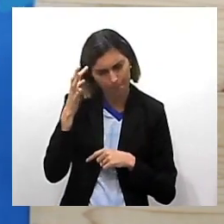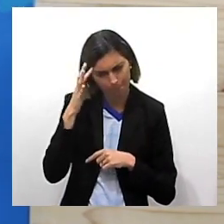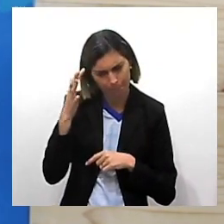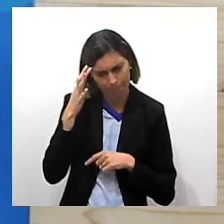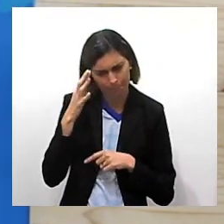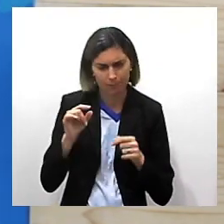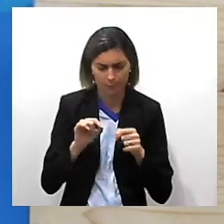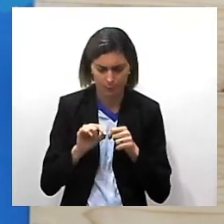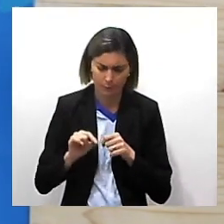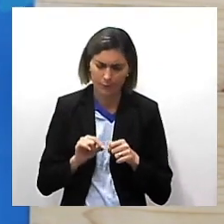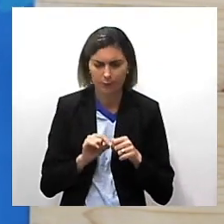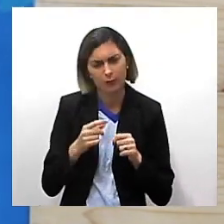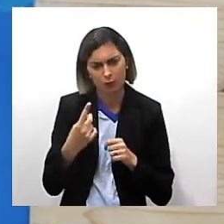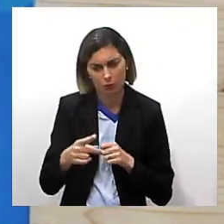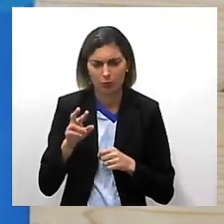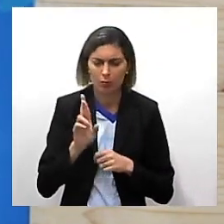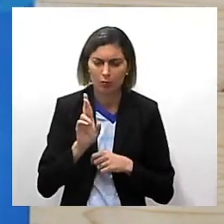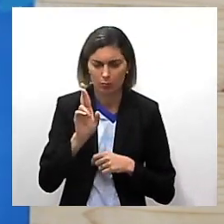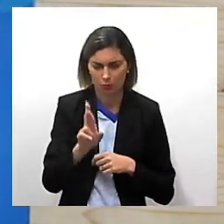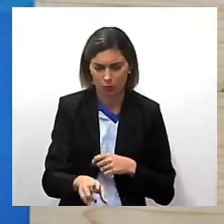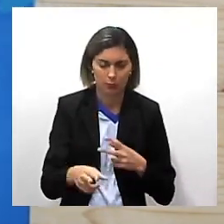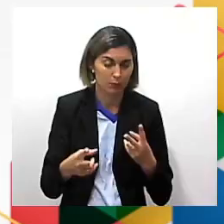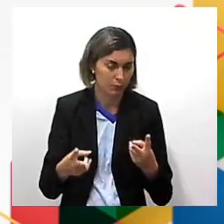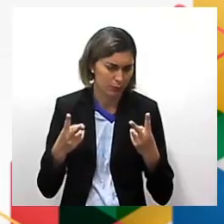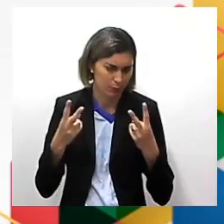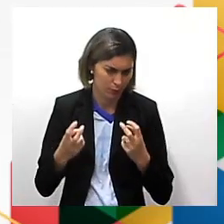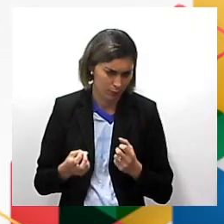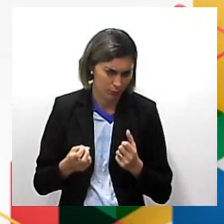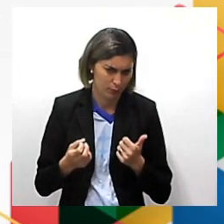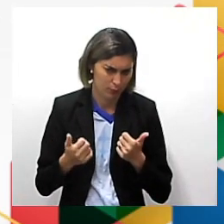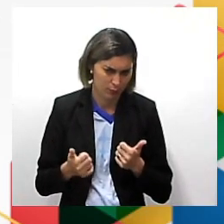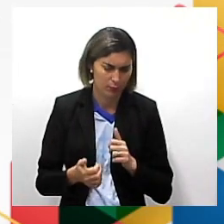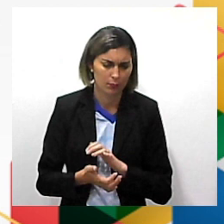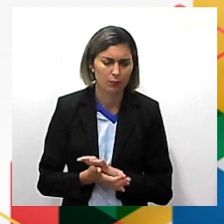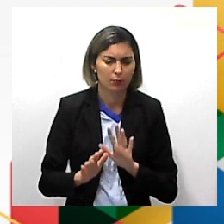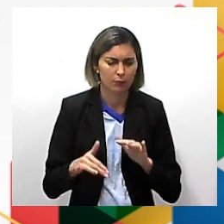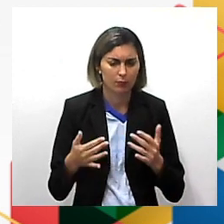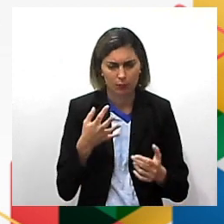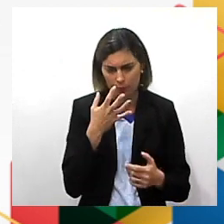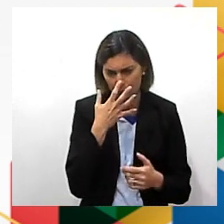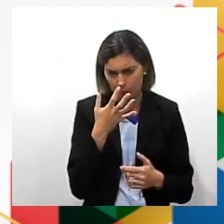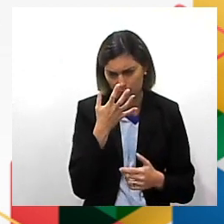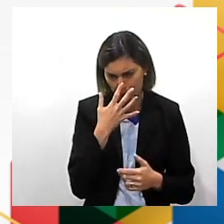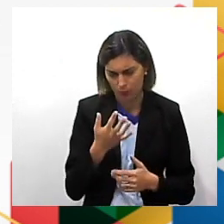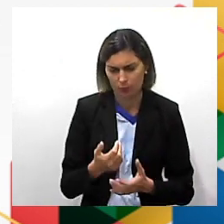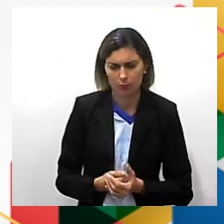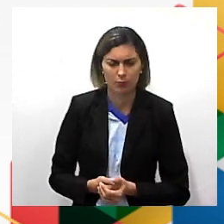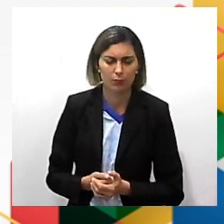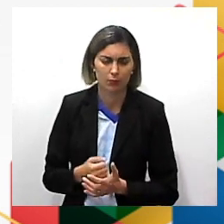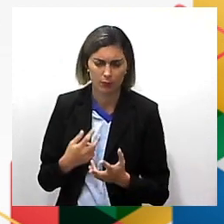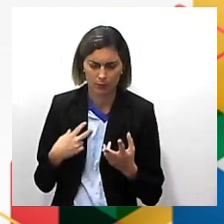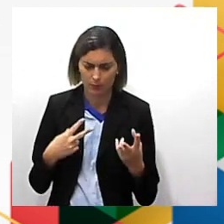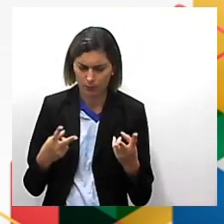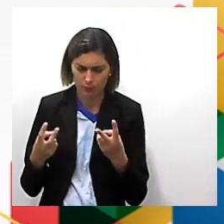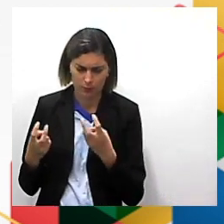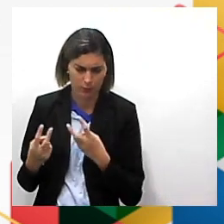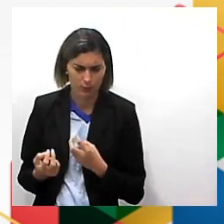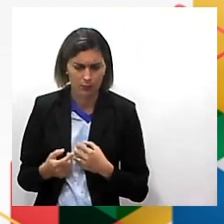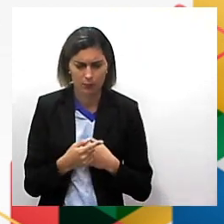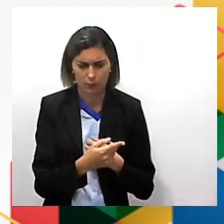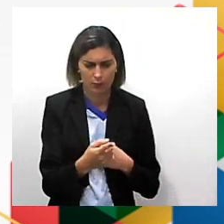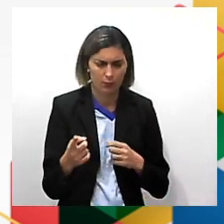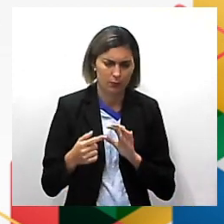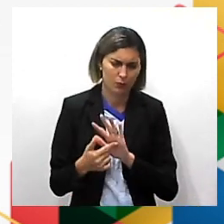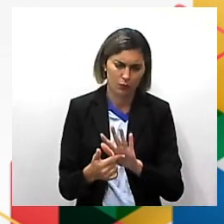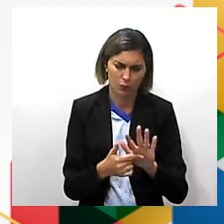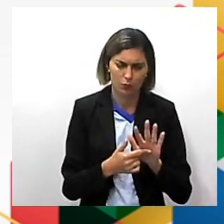para montar a tua resposta, percebeu? Tranquilo? Então observe. Perceba que a questão